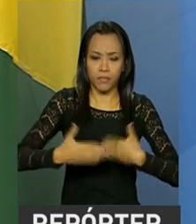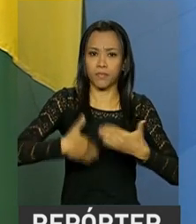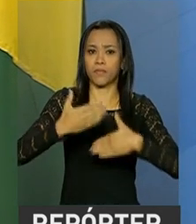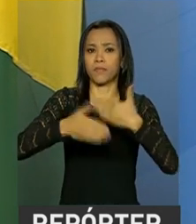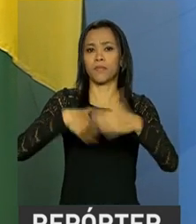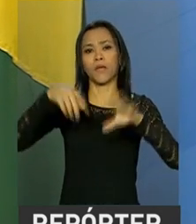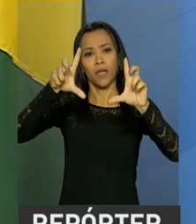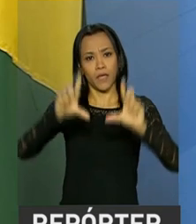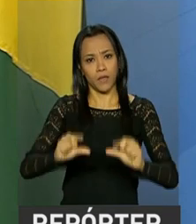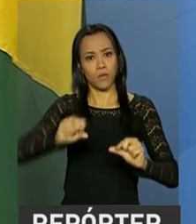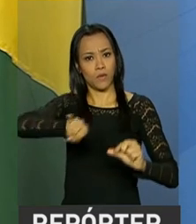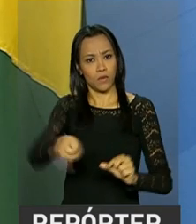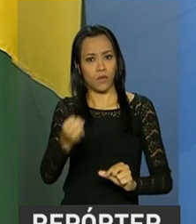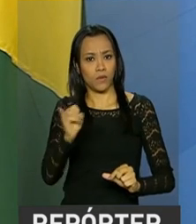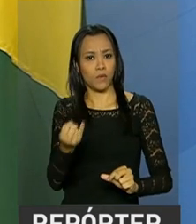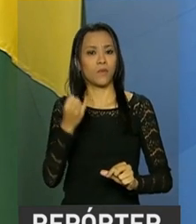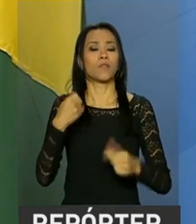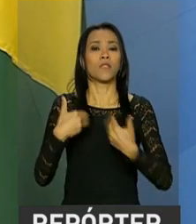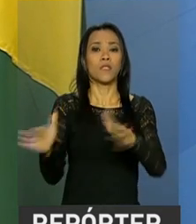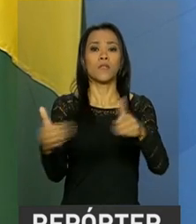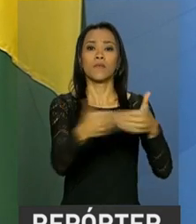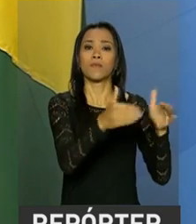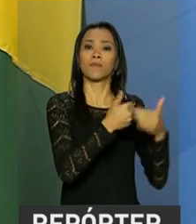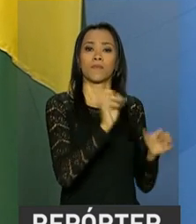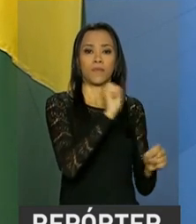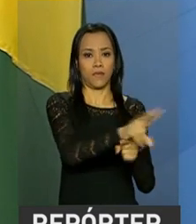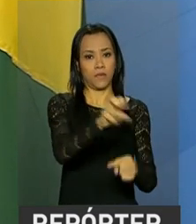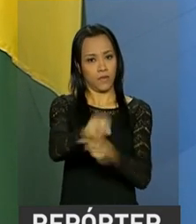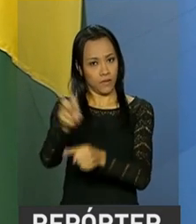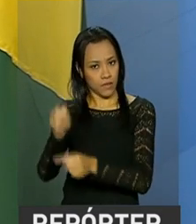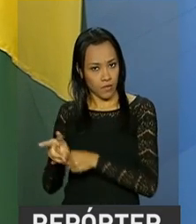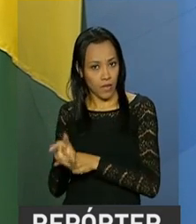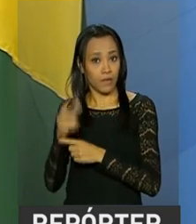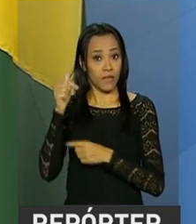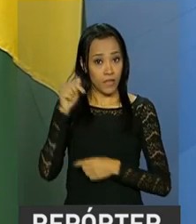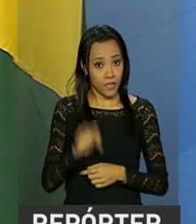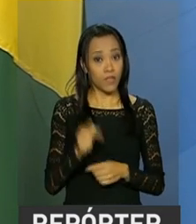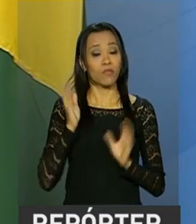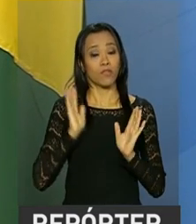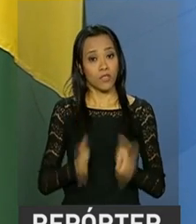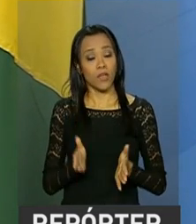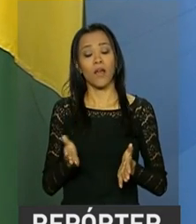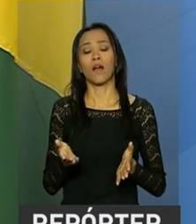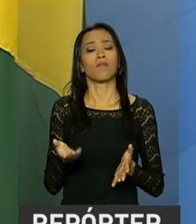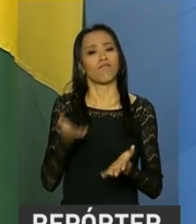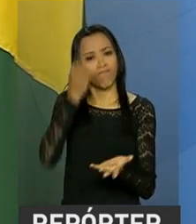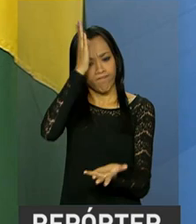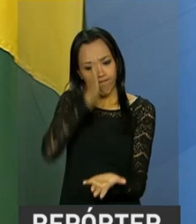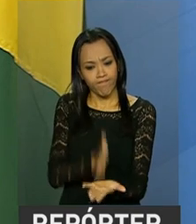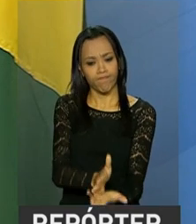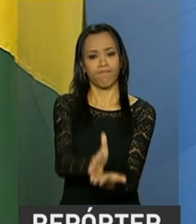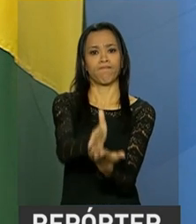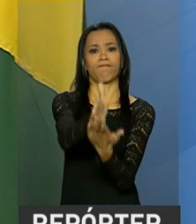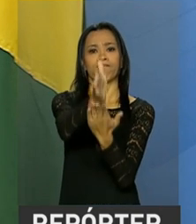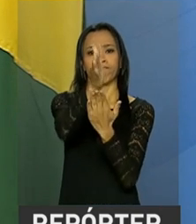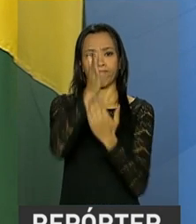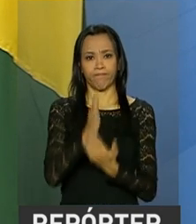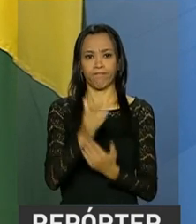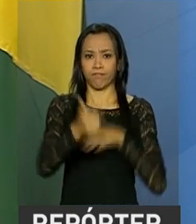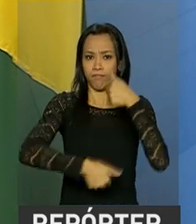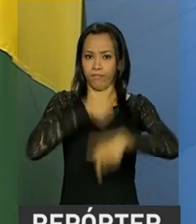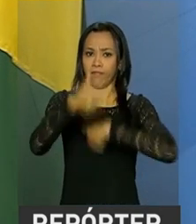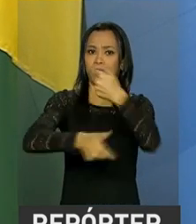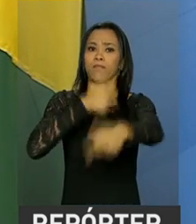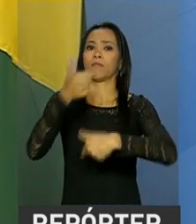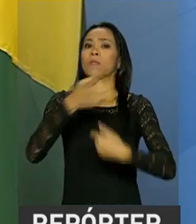mais os juros, criar mais empregos. Essa tarefa está sendo encarada com determinação pelo presidente